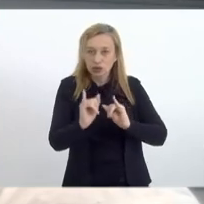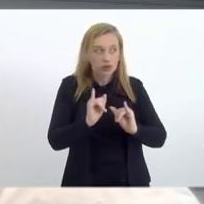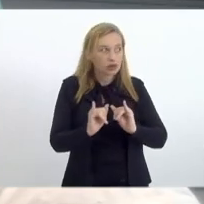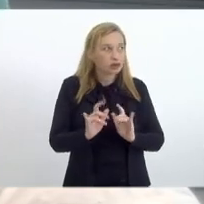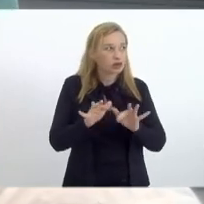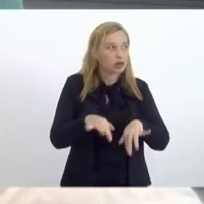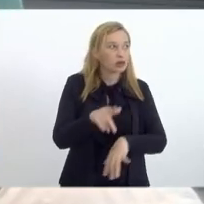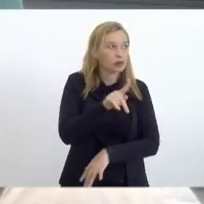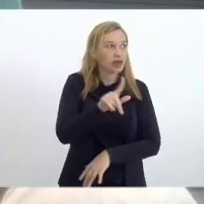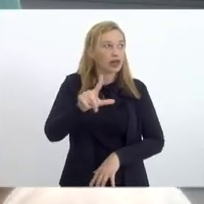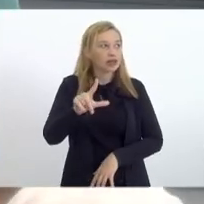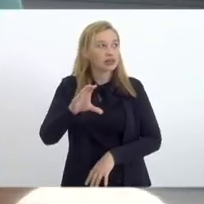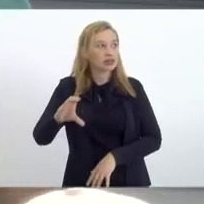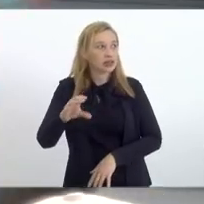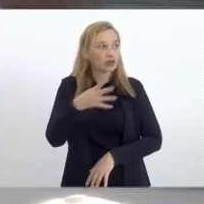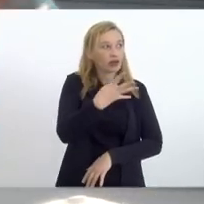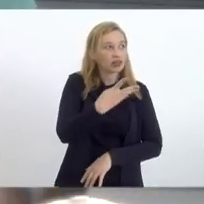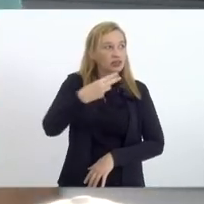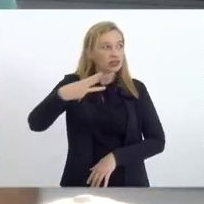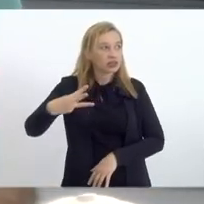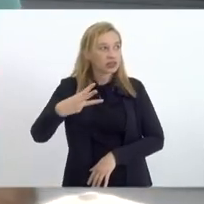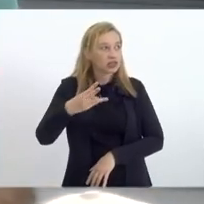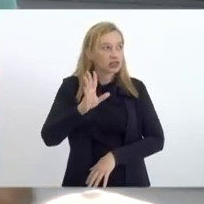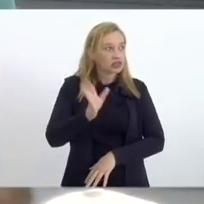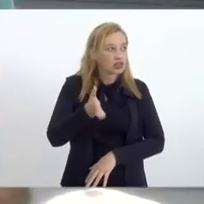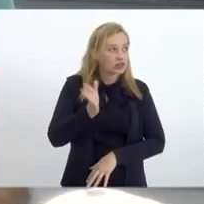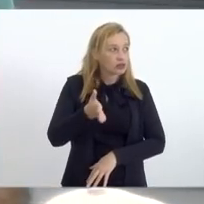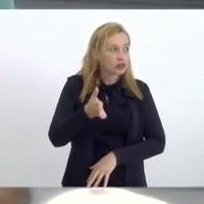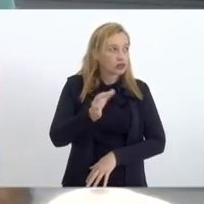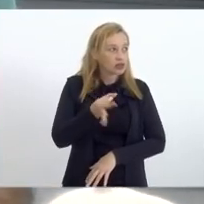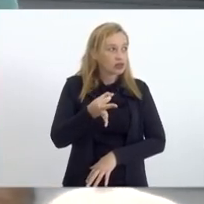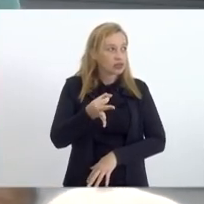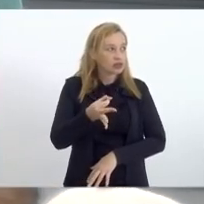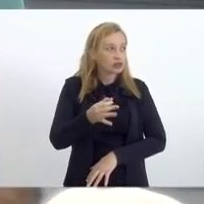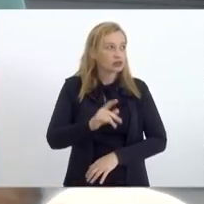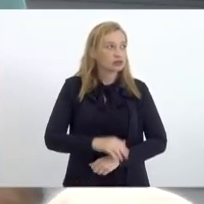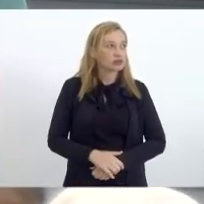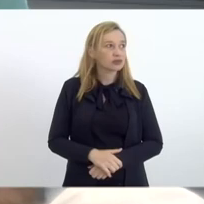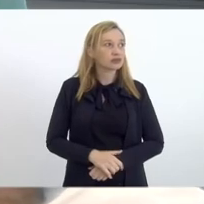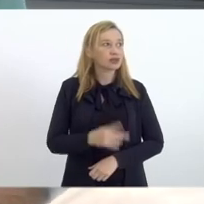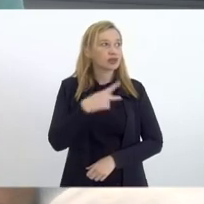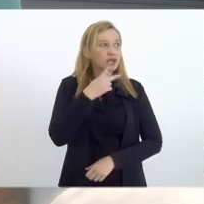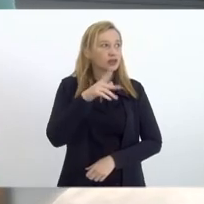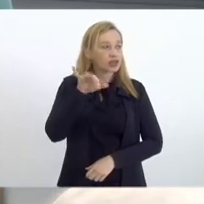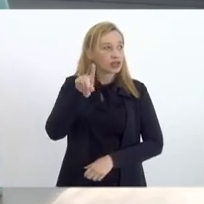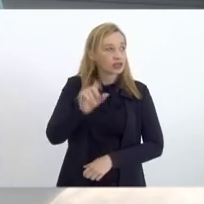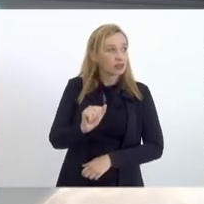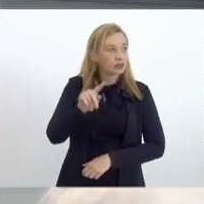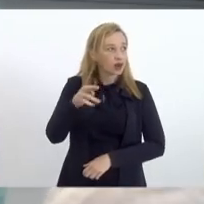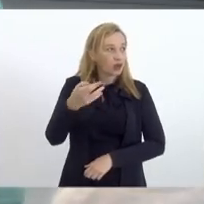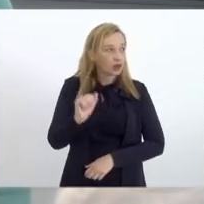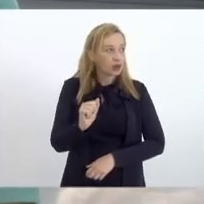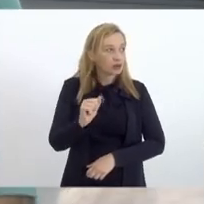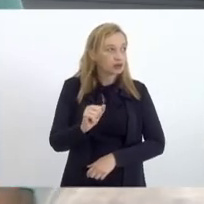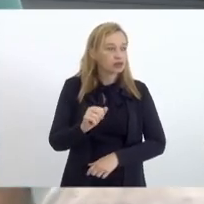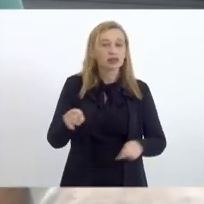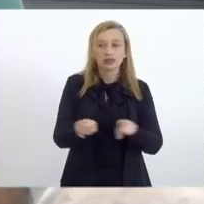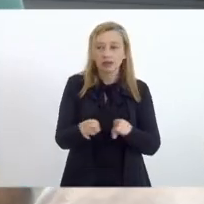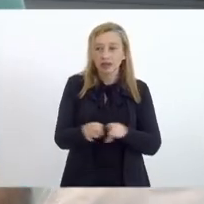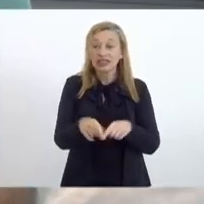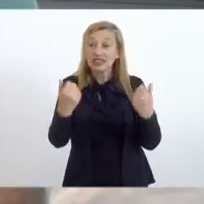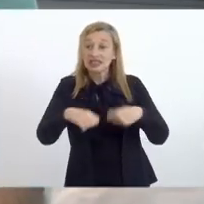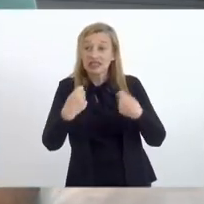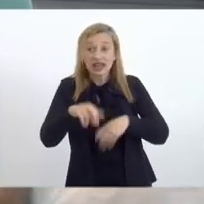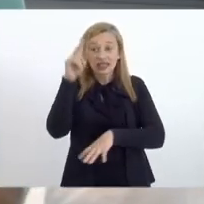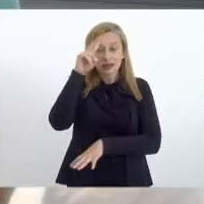PLC 43, em complemento ao que já foi falado pela Ana Paula. Antes de qualquer coisa, temos a necessidade de relembrar o